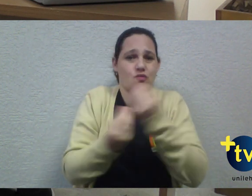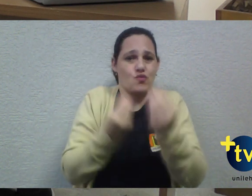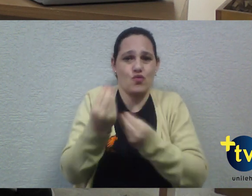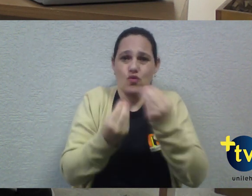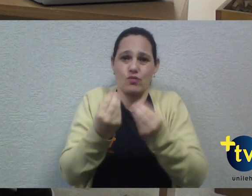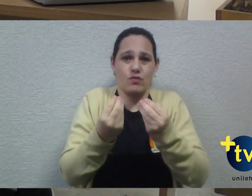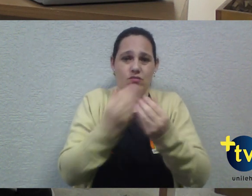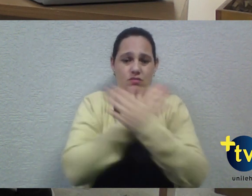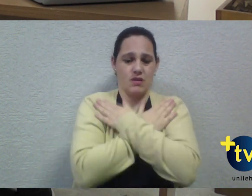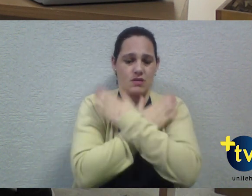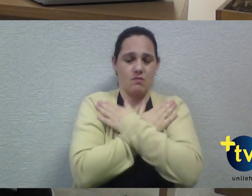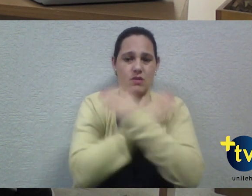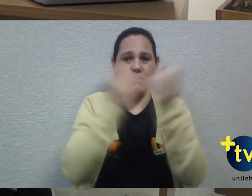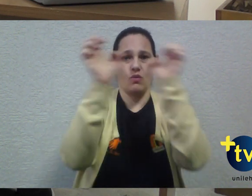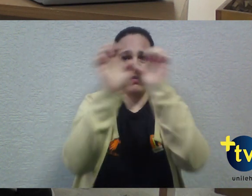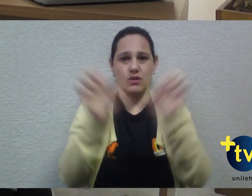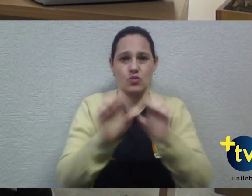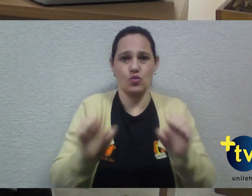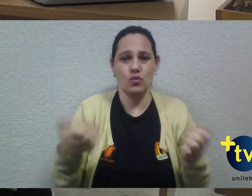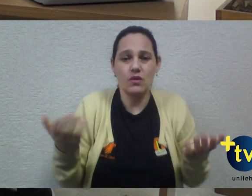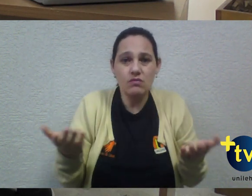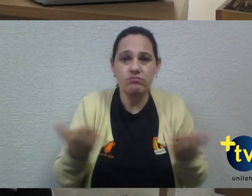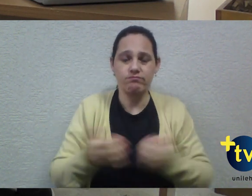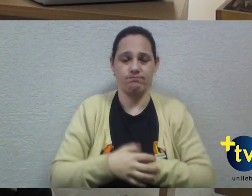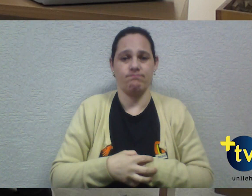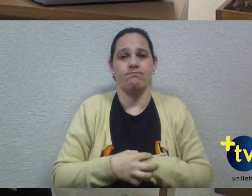solução da questão do desemprego estrutural.